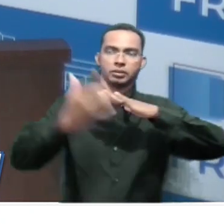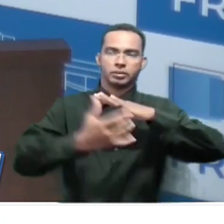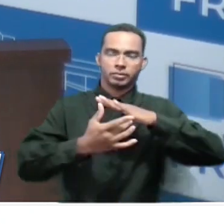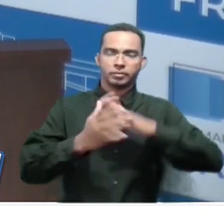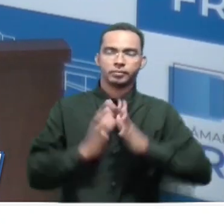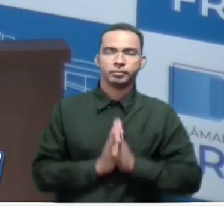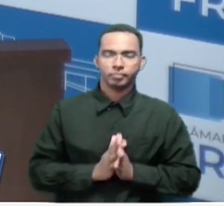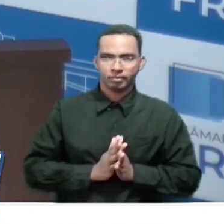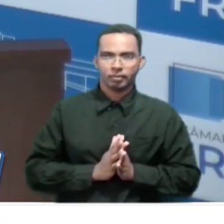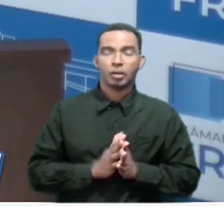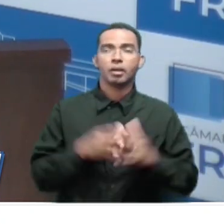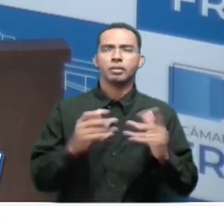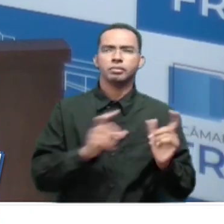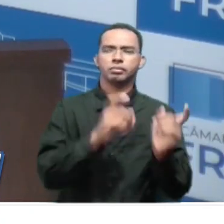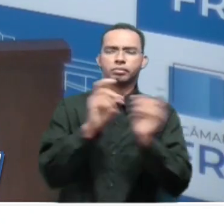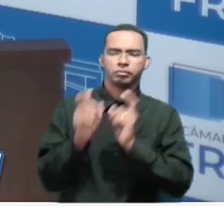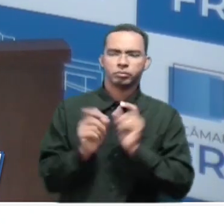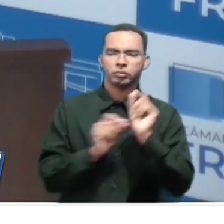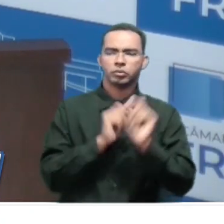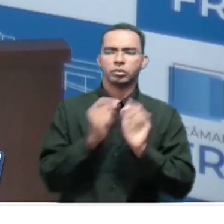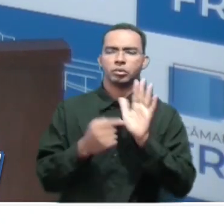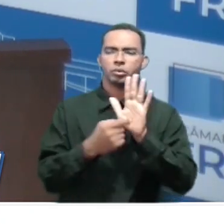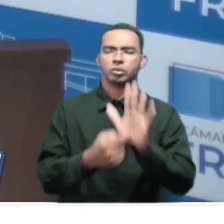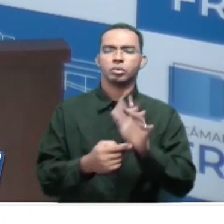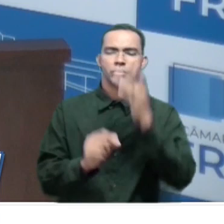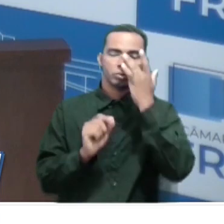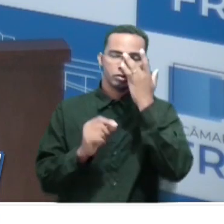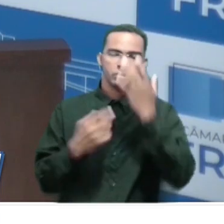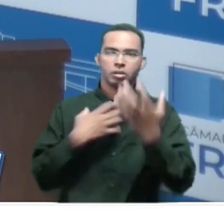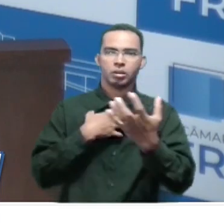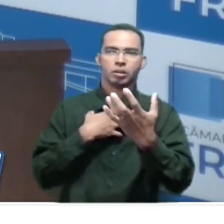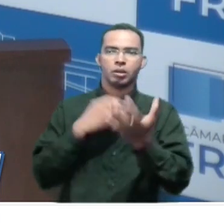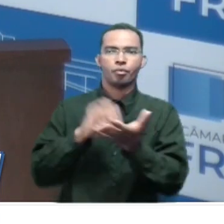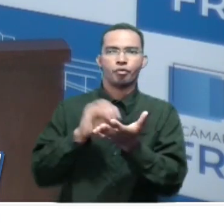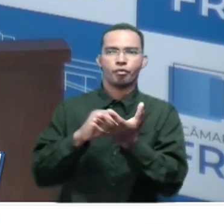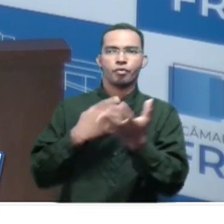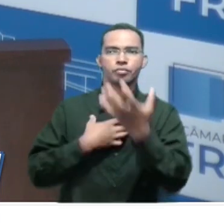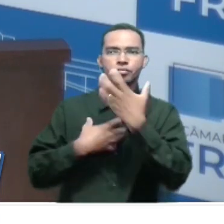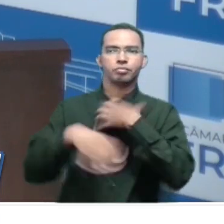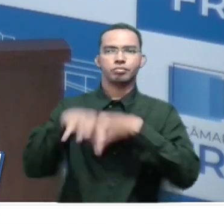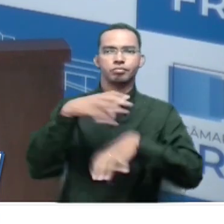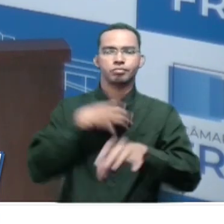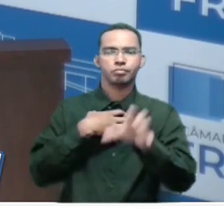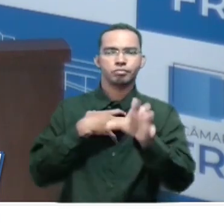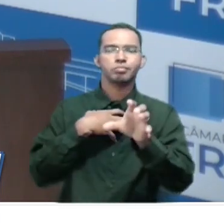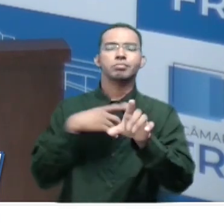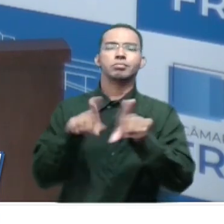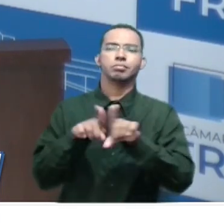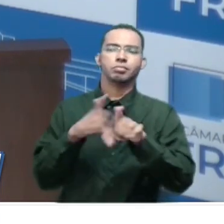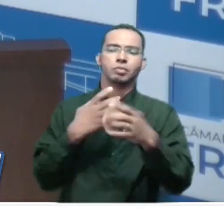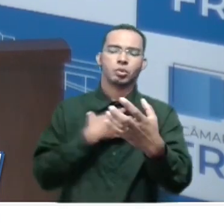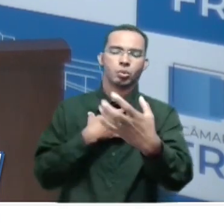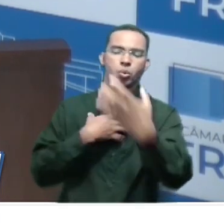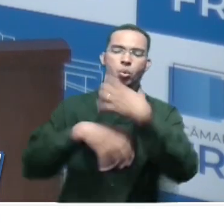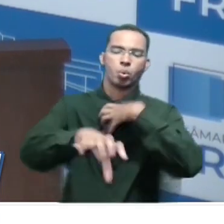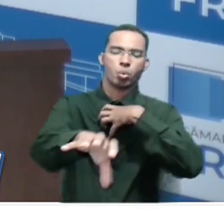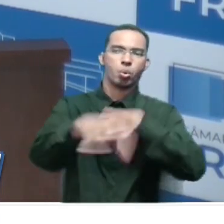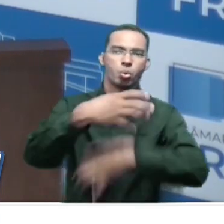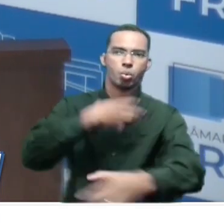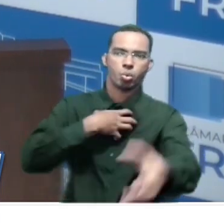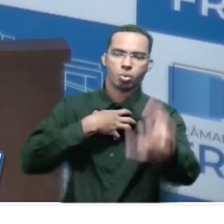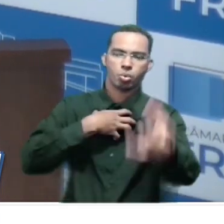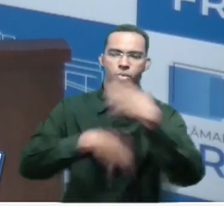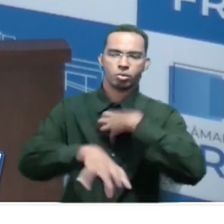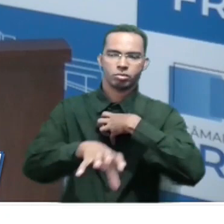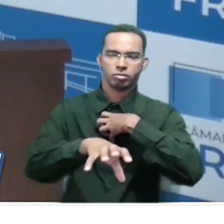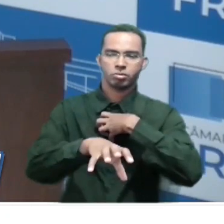Essa discussão nos remete ao debate de empatia, ou seja, de se colocar no lugar do outro. De